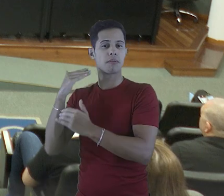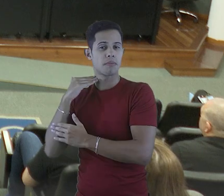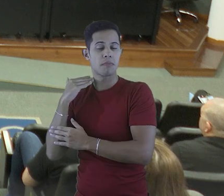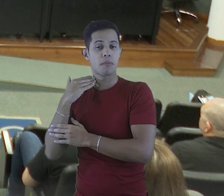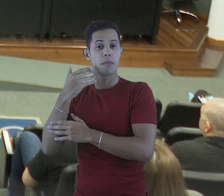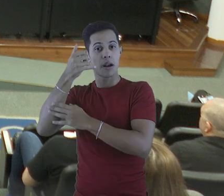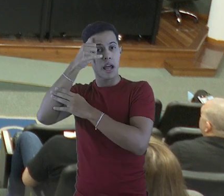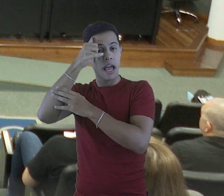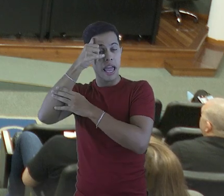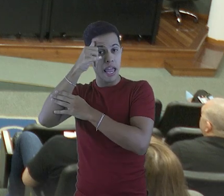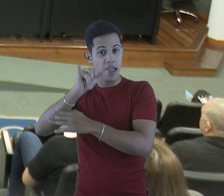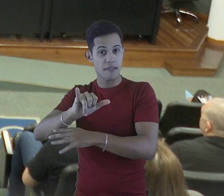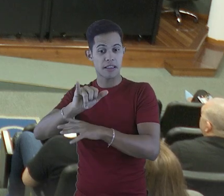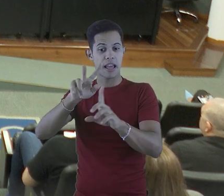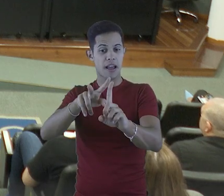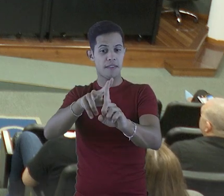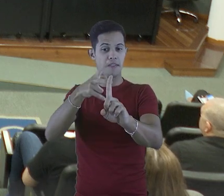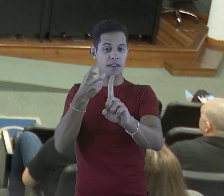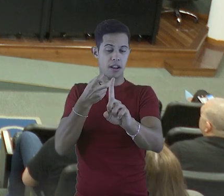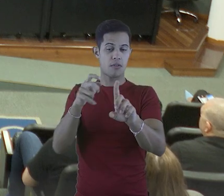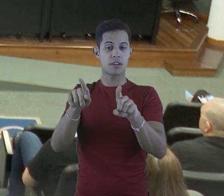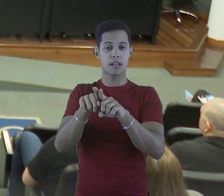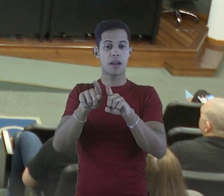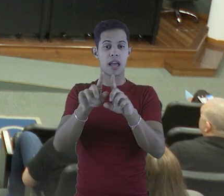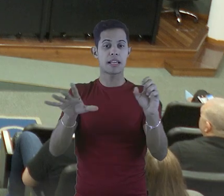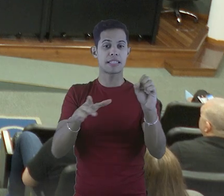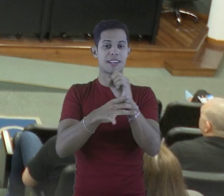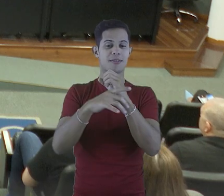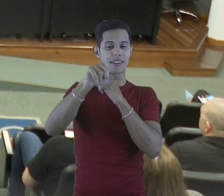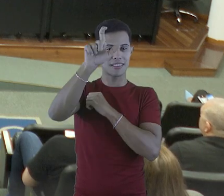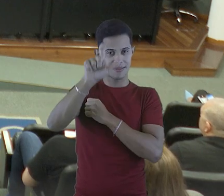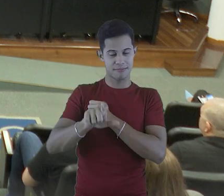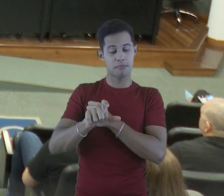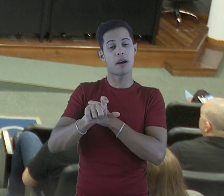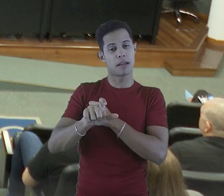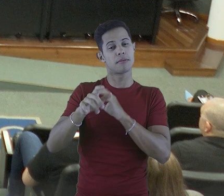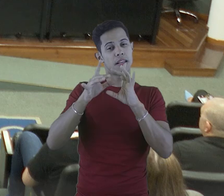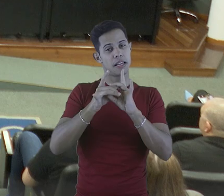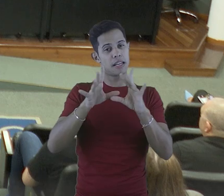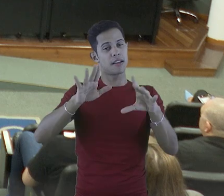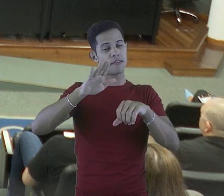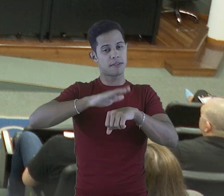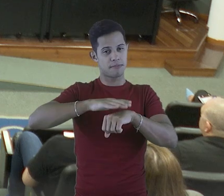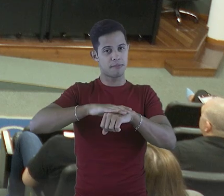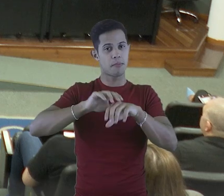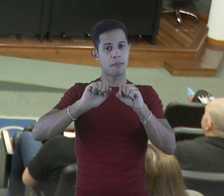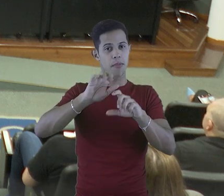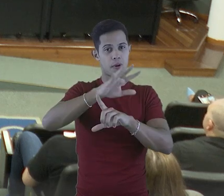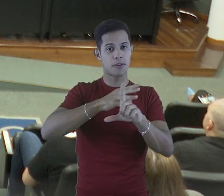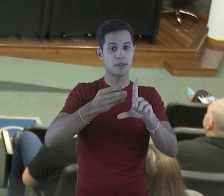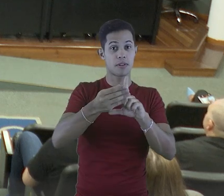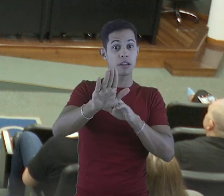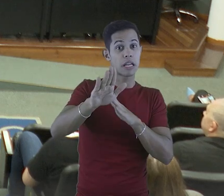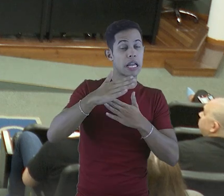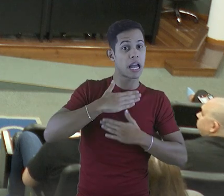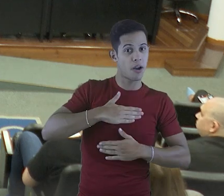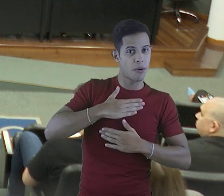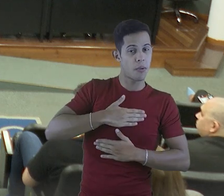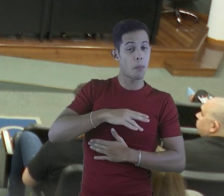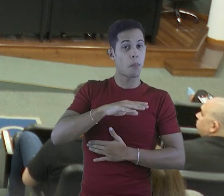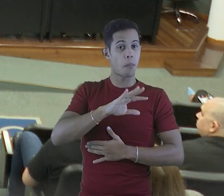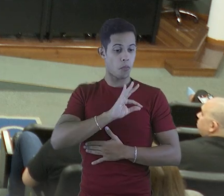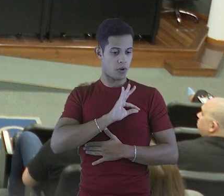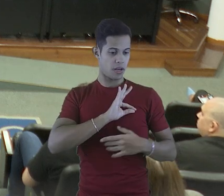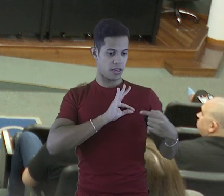bancárias etc e tal para prevenção de fraude ou segurança do próprio titular então eu posso compartilhar esses dados desculpe a